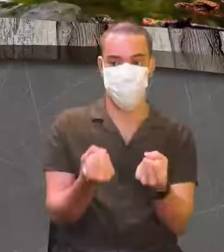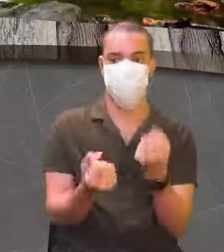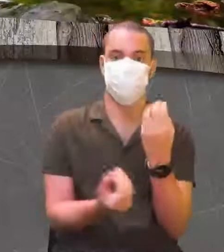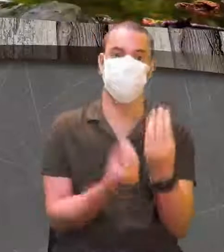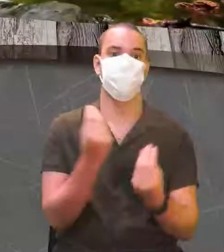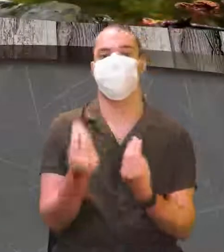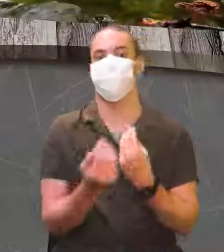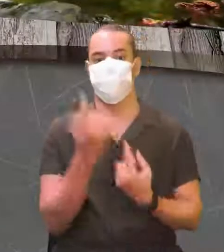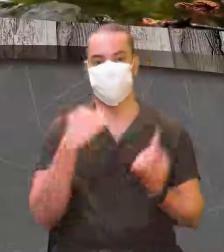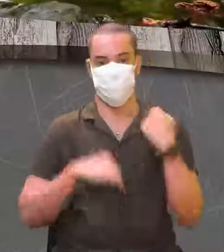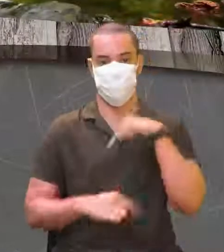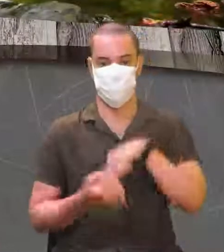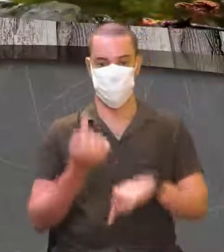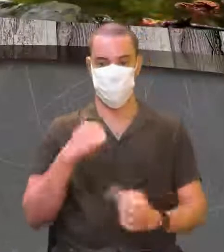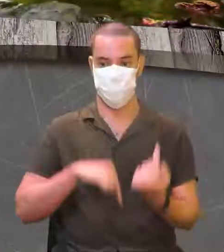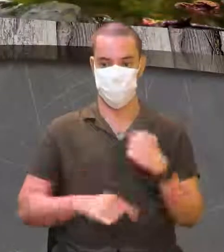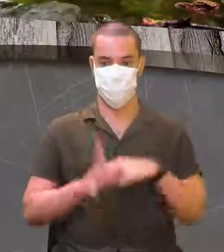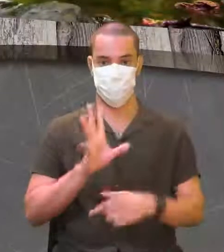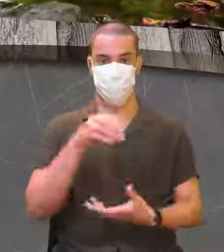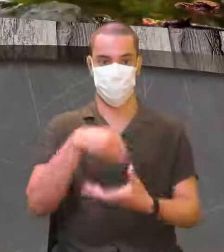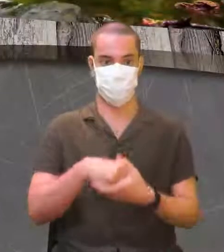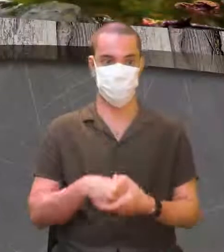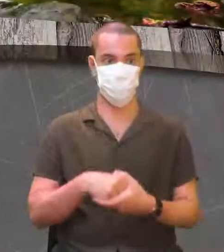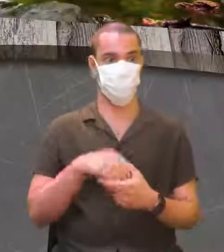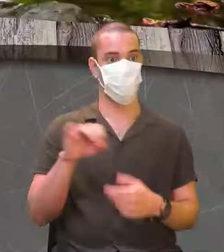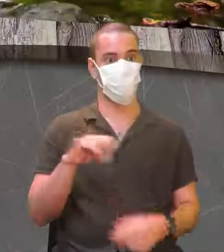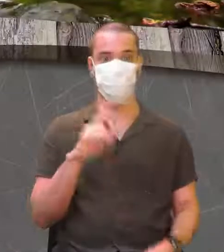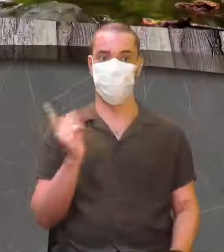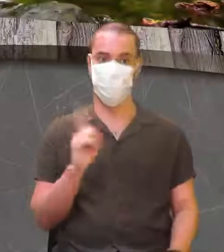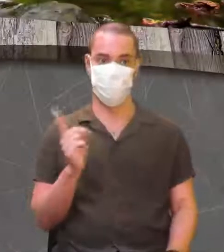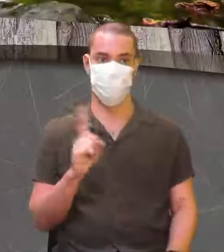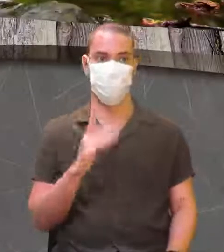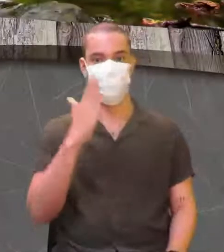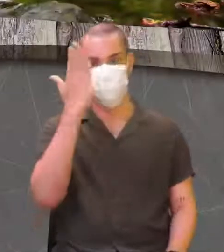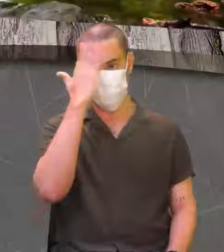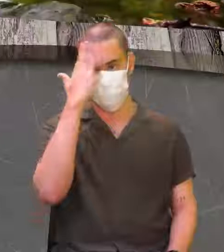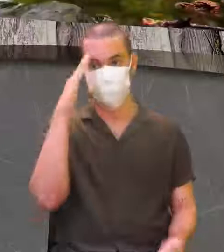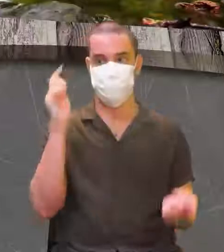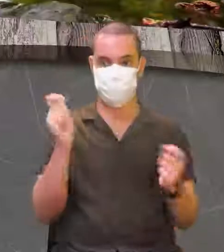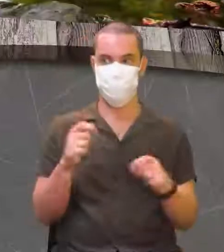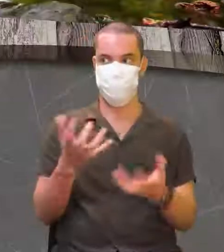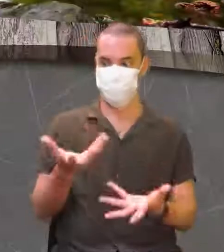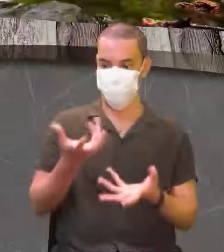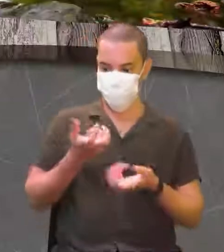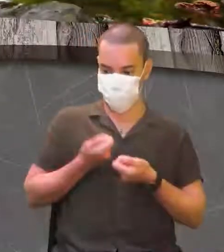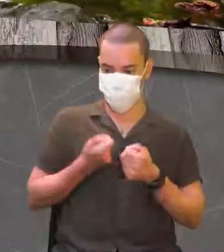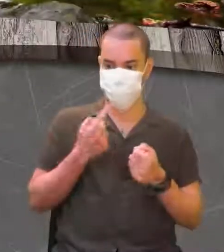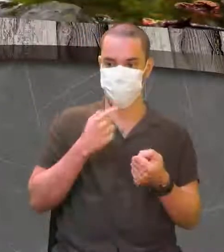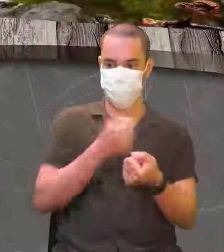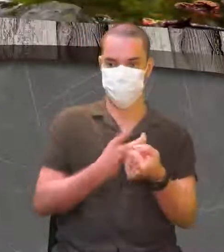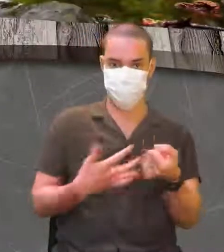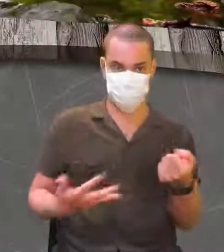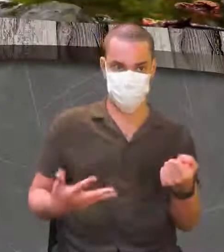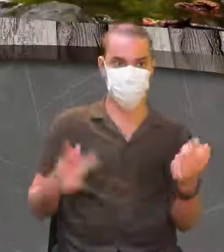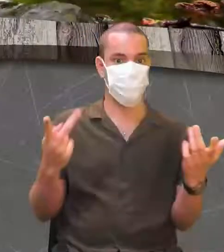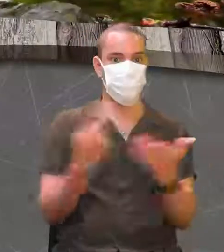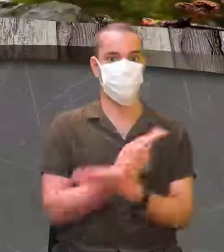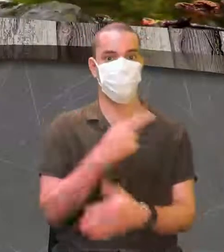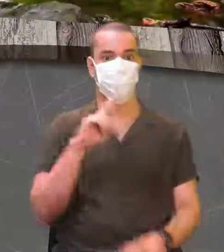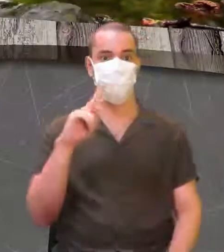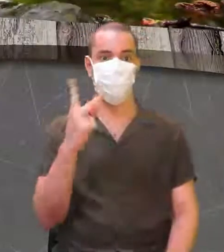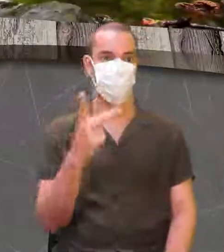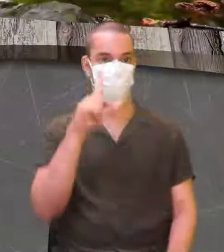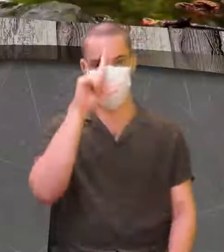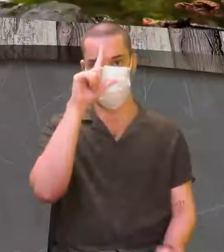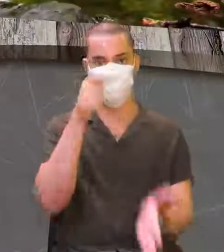em um organismo, né, daquele sangue ou não. Vou saber se eu posso receber aquele sangue, né? O fator RH, ele é